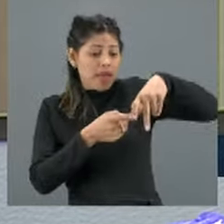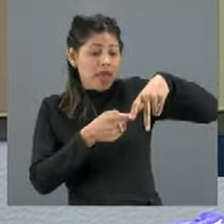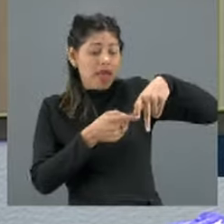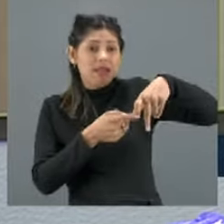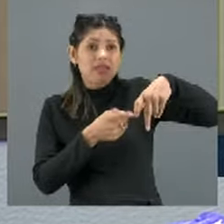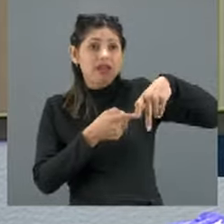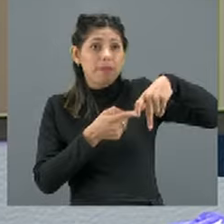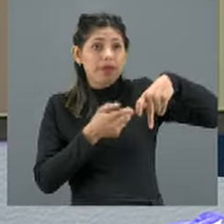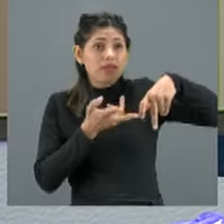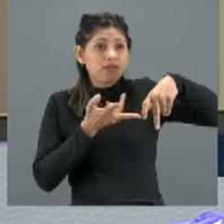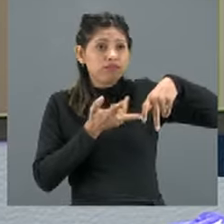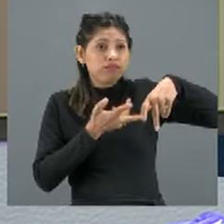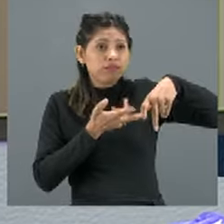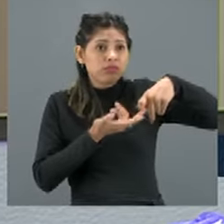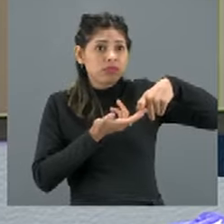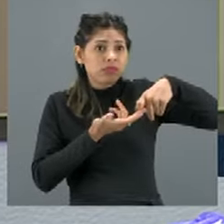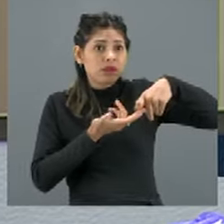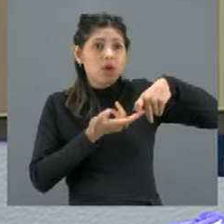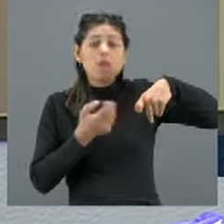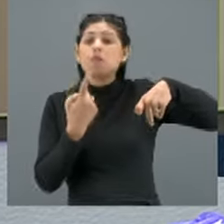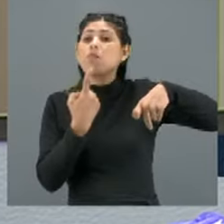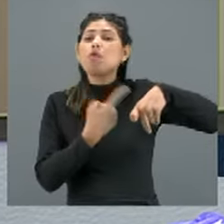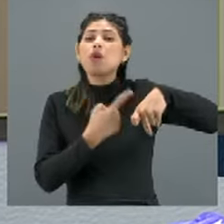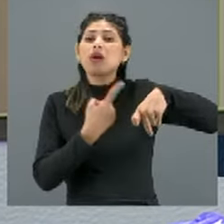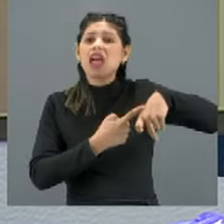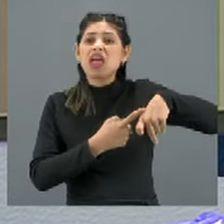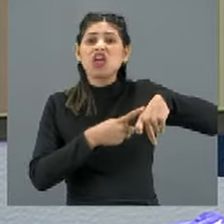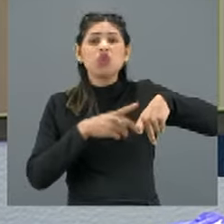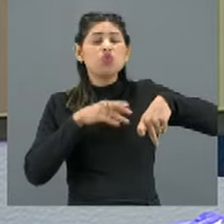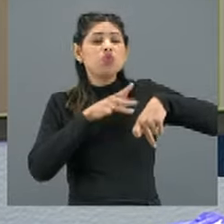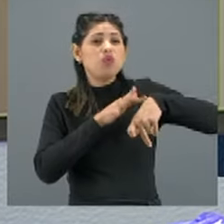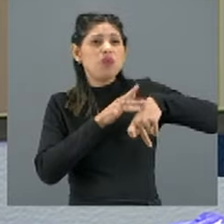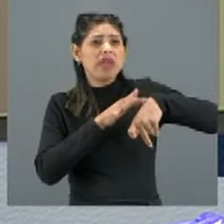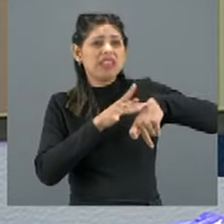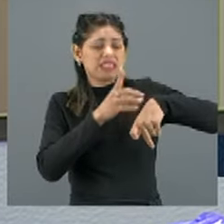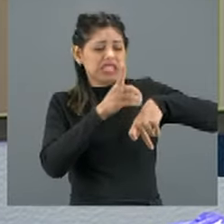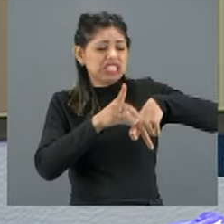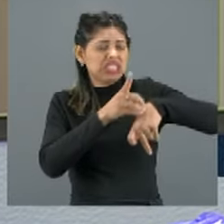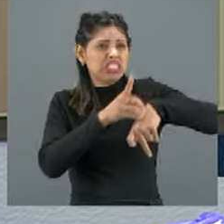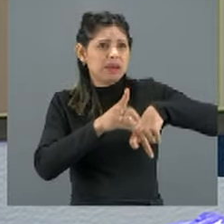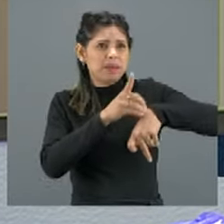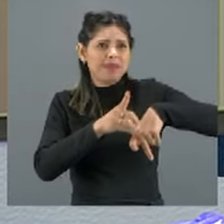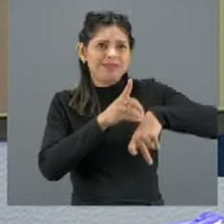diabetes. Até da Yanomami.